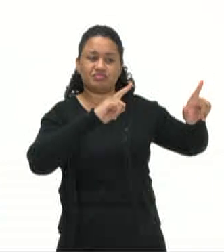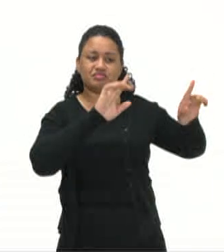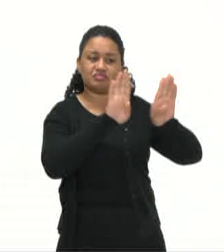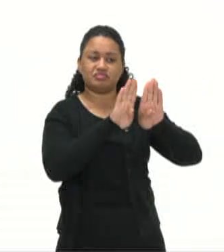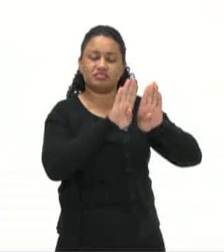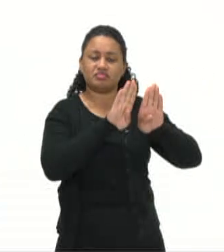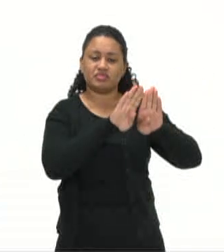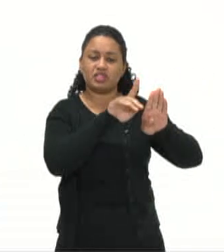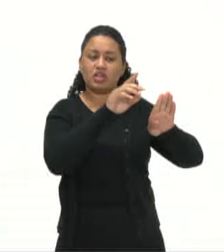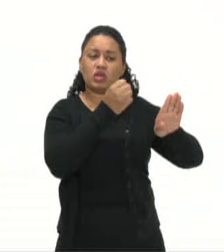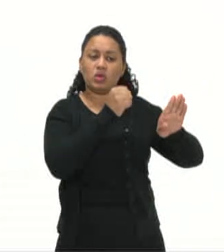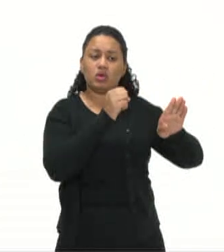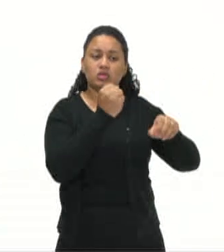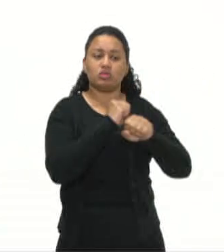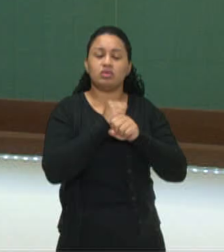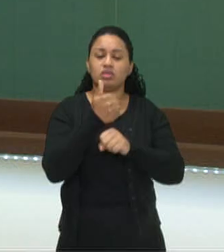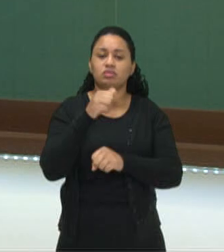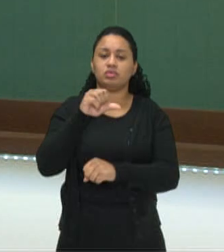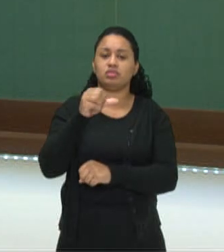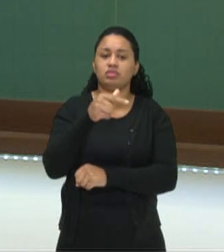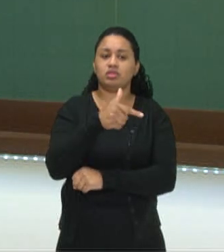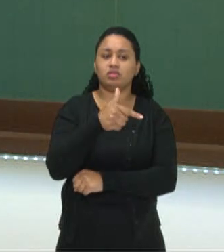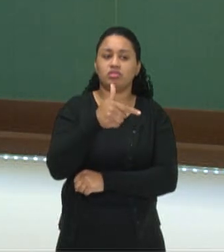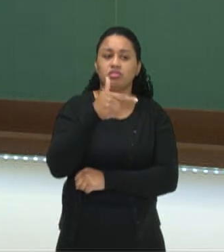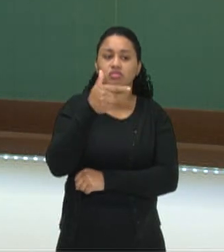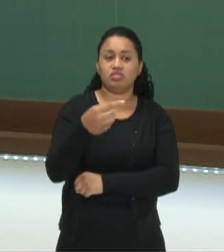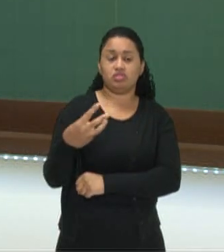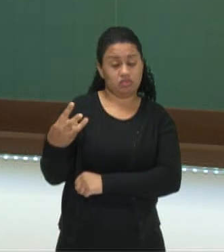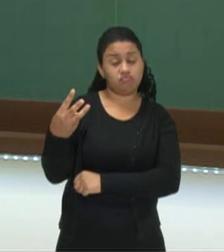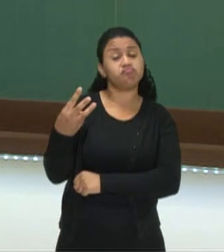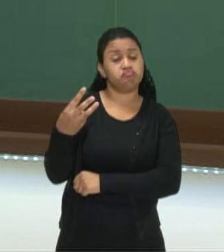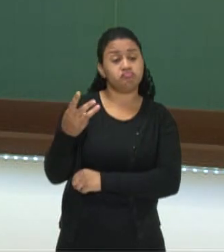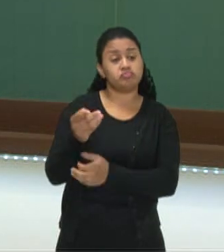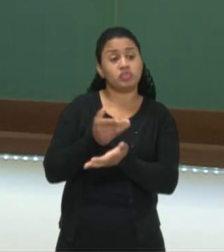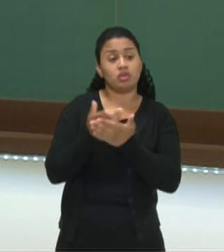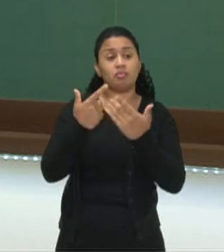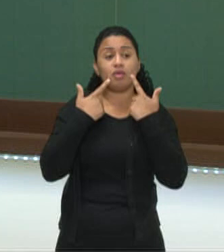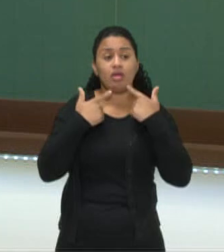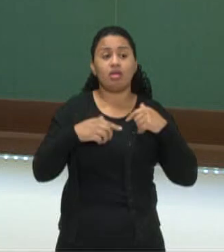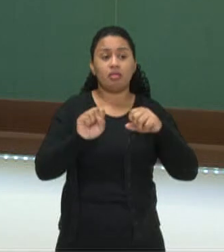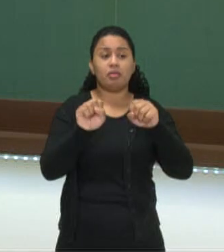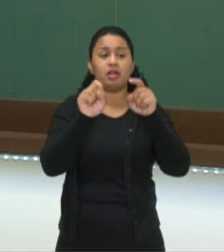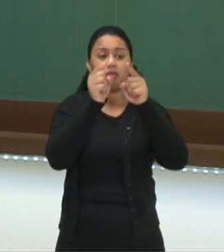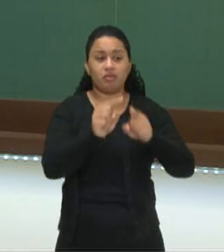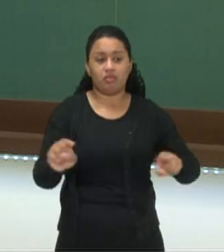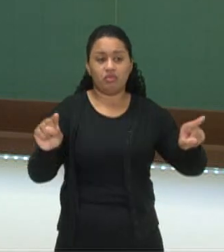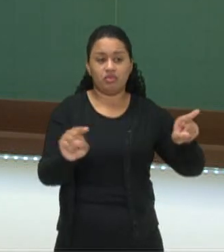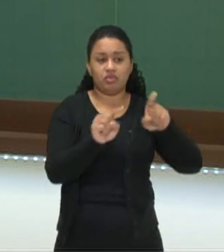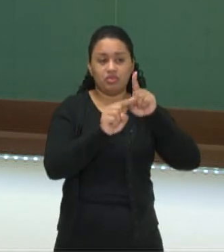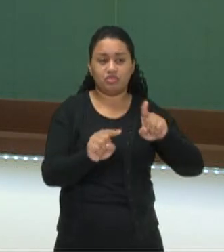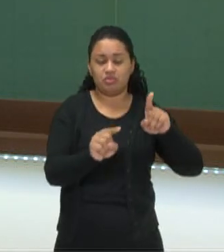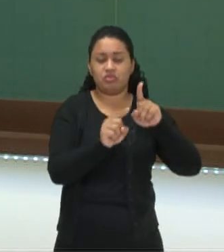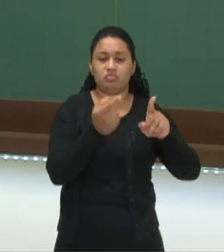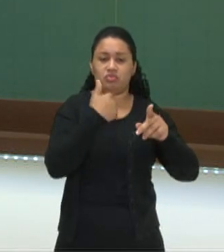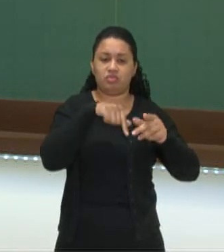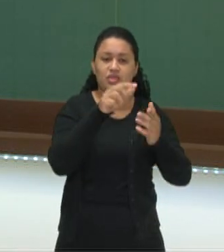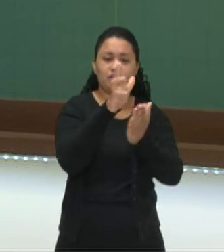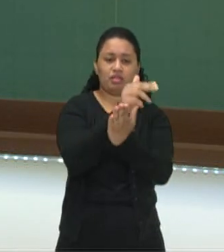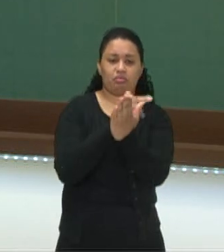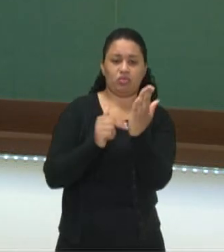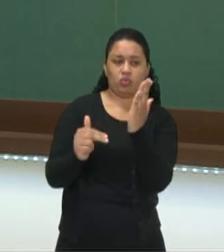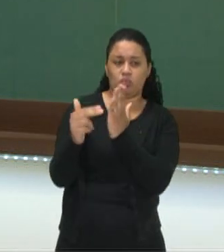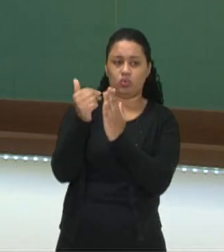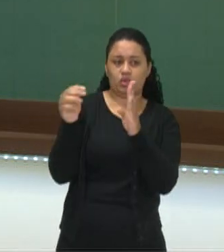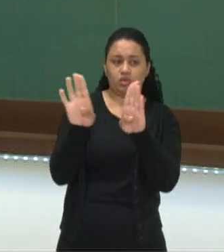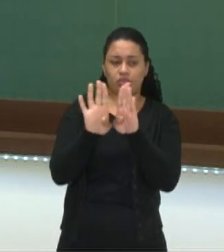de 1923. Como eu falei, composição, ele já começa a trazer essa linguagem musical para dentro da abstração.